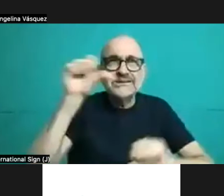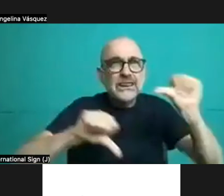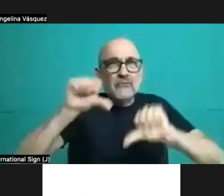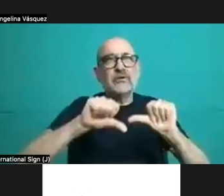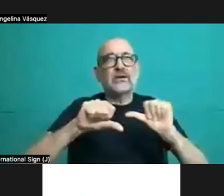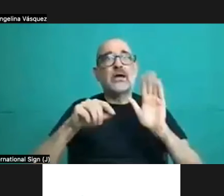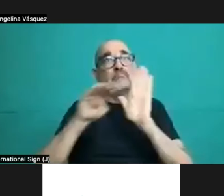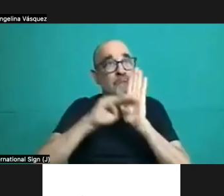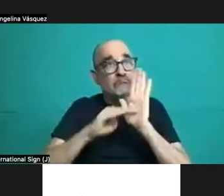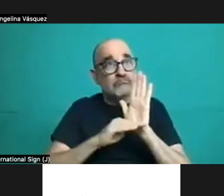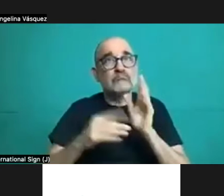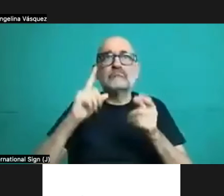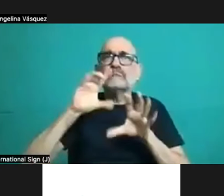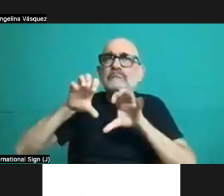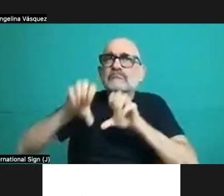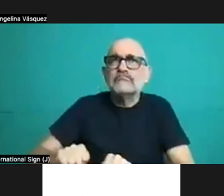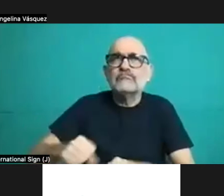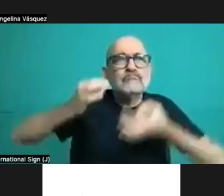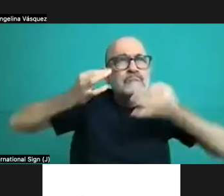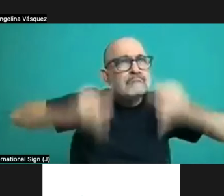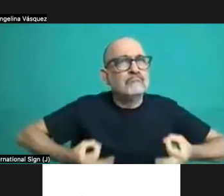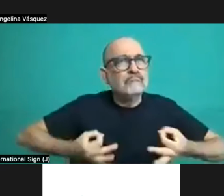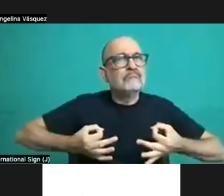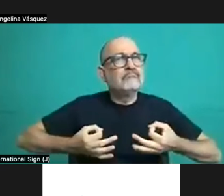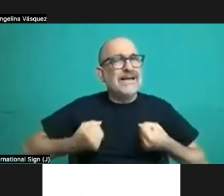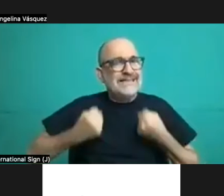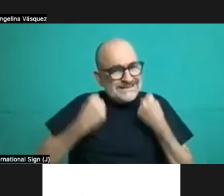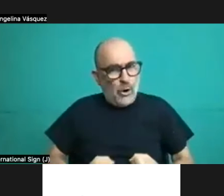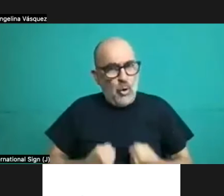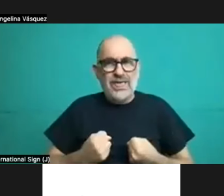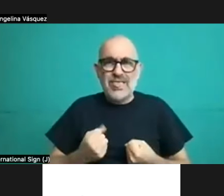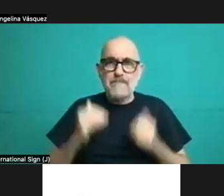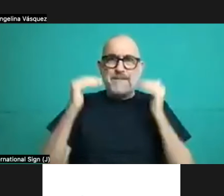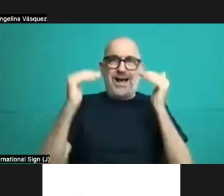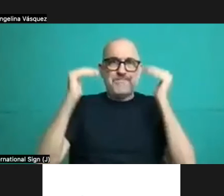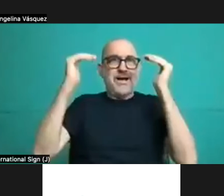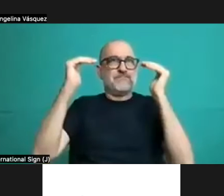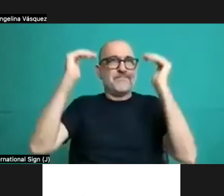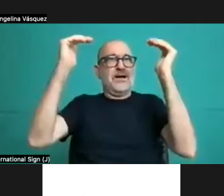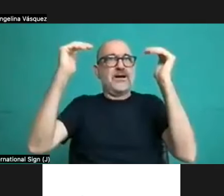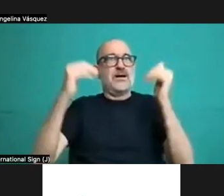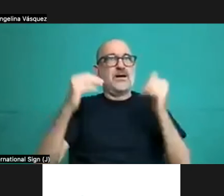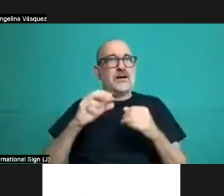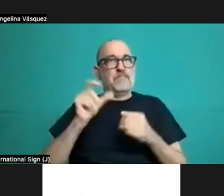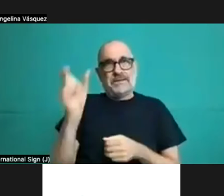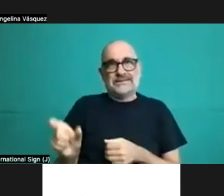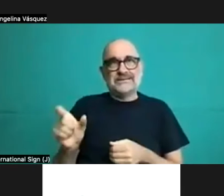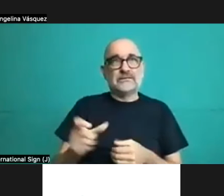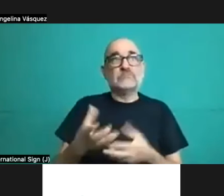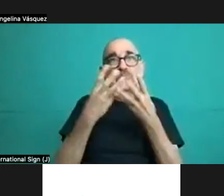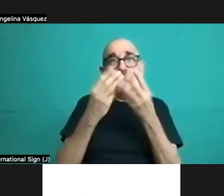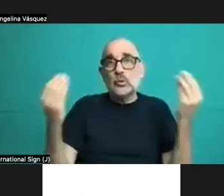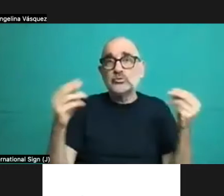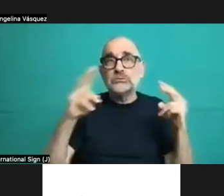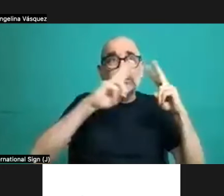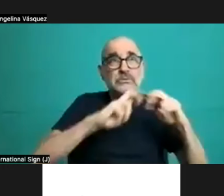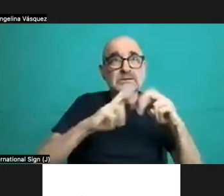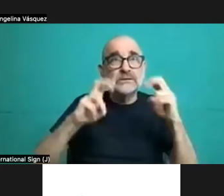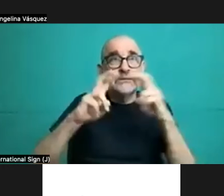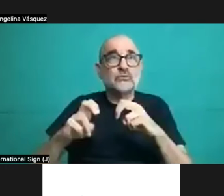intervenções podem ter um custo bastante fácil de ser absorvido pelo sistema de saúde. Ao contrário, irá